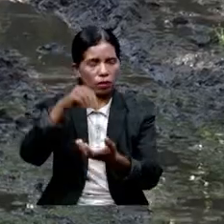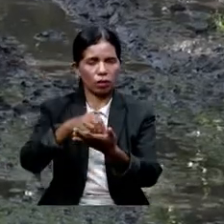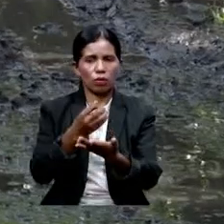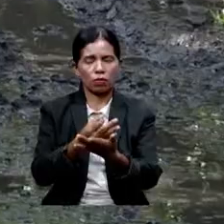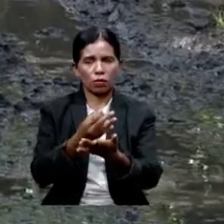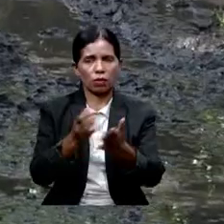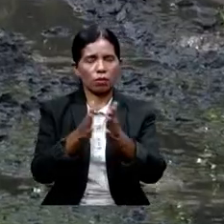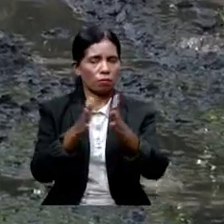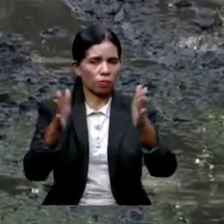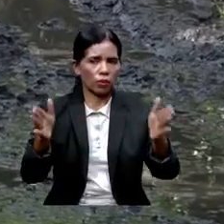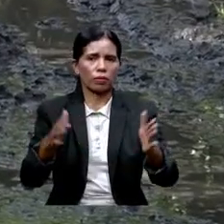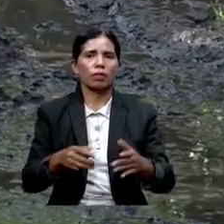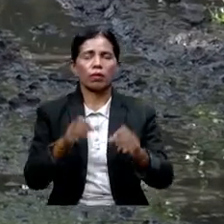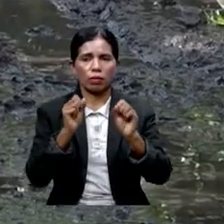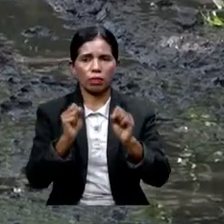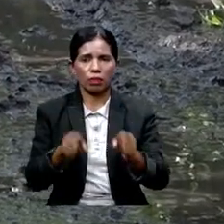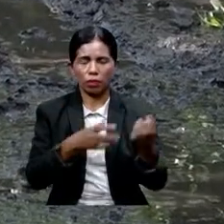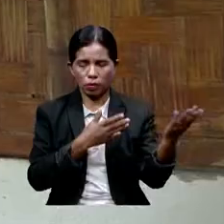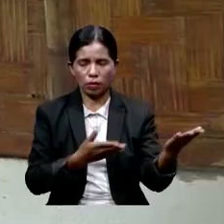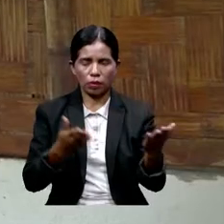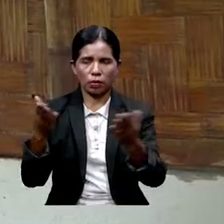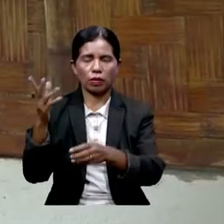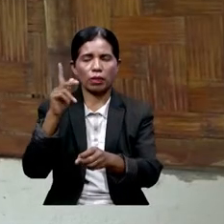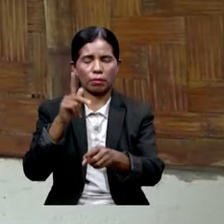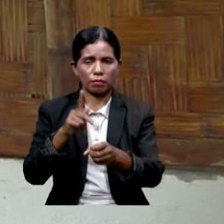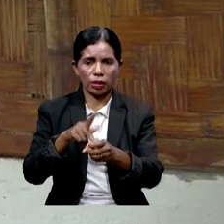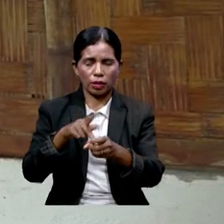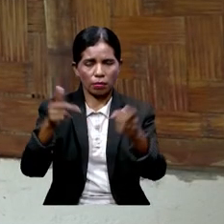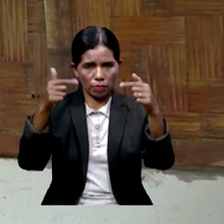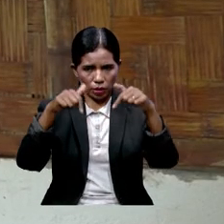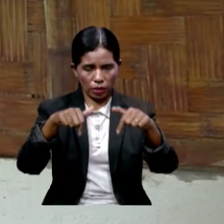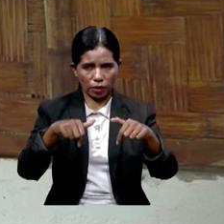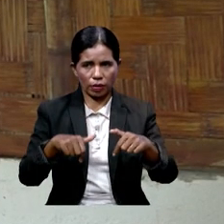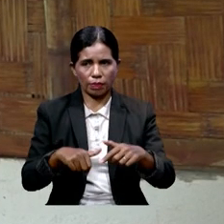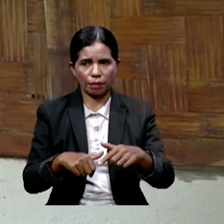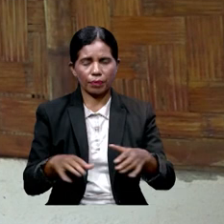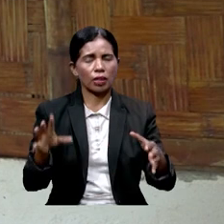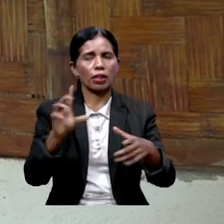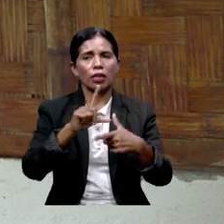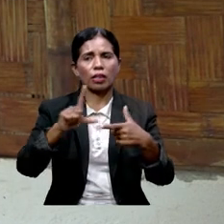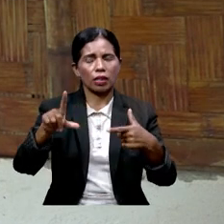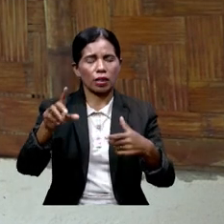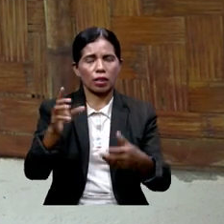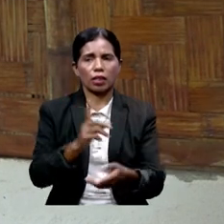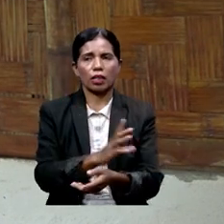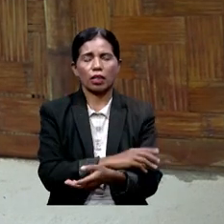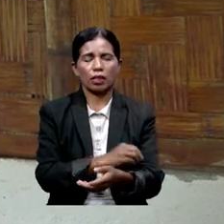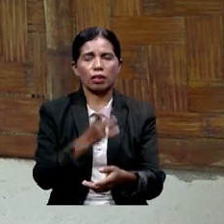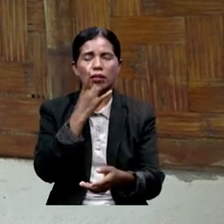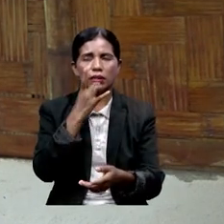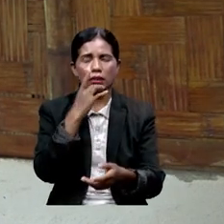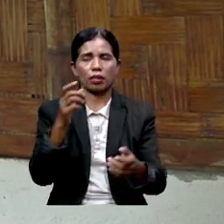hodi hodi lori kombustibo maina. Antaun provisor ne dina lesra lakane poi maka